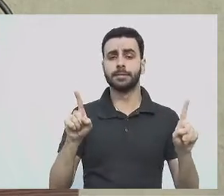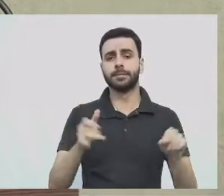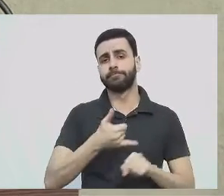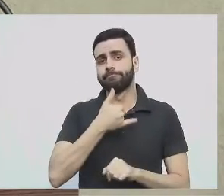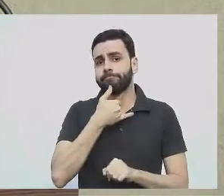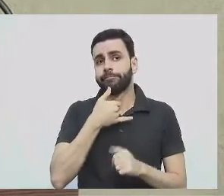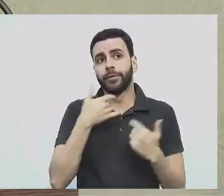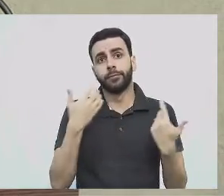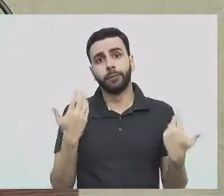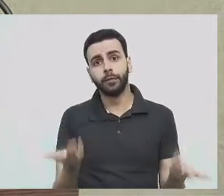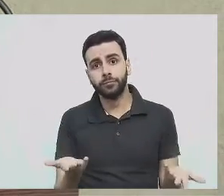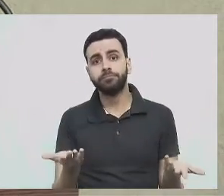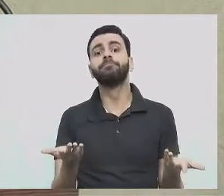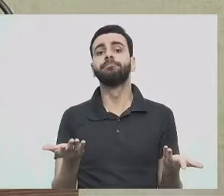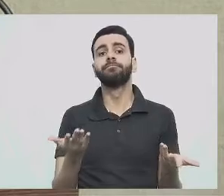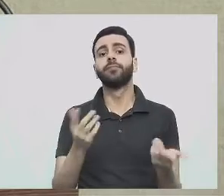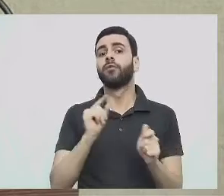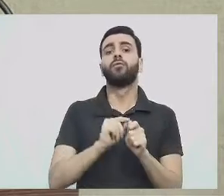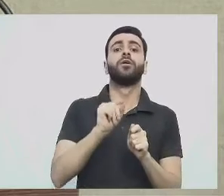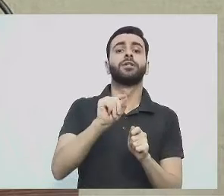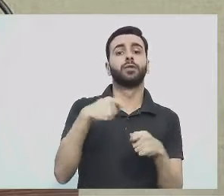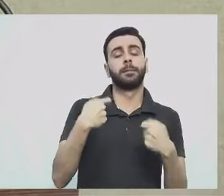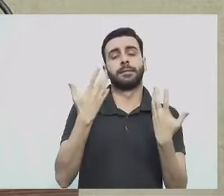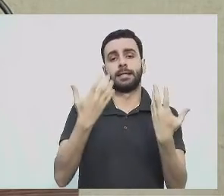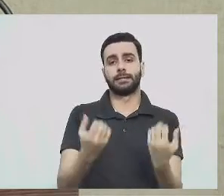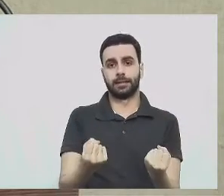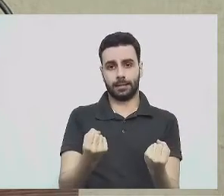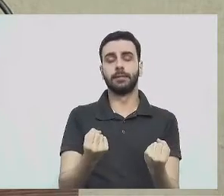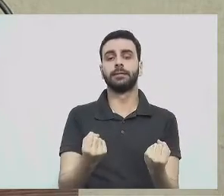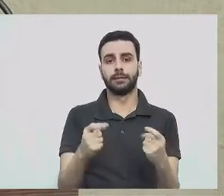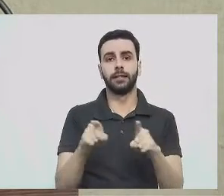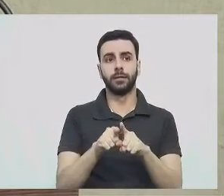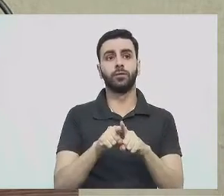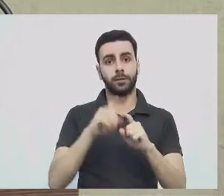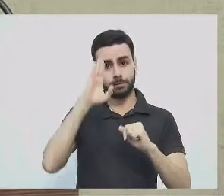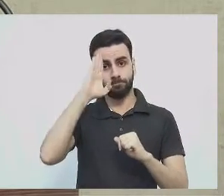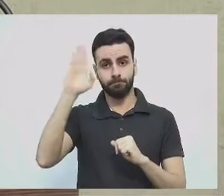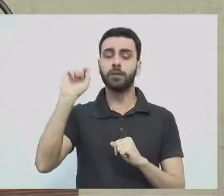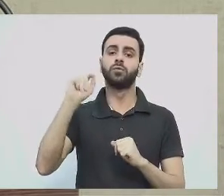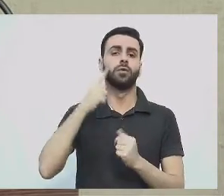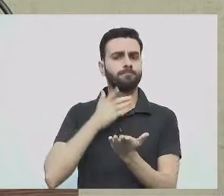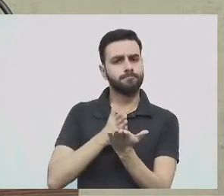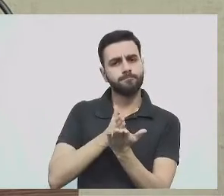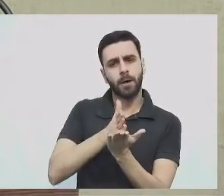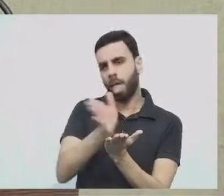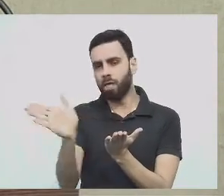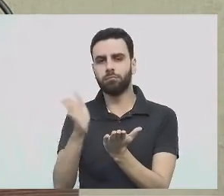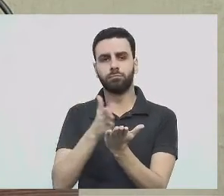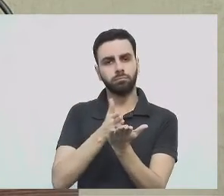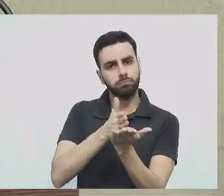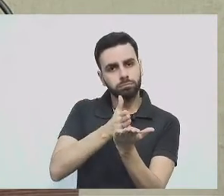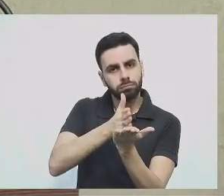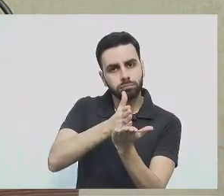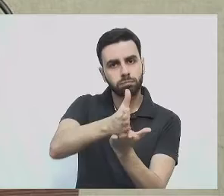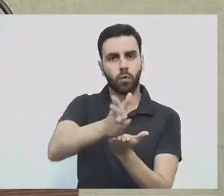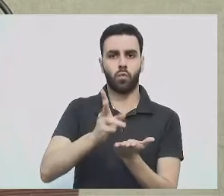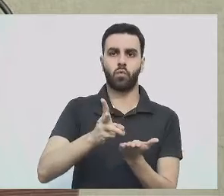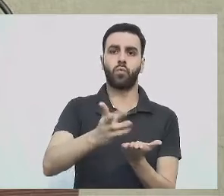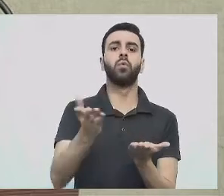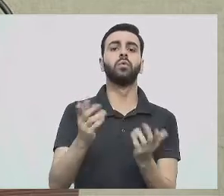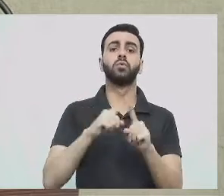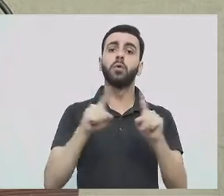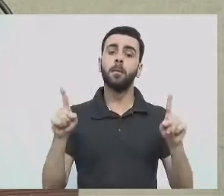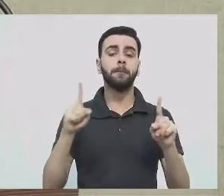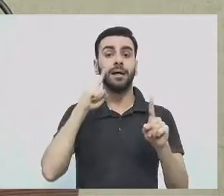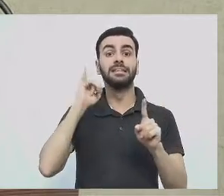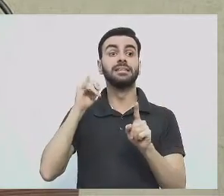faz parte, a gente tem que aceitar, como a gente preza pelo certo, nós vamos continuar nosso trabalho fazendo o certo, e deixe que a